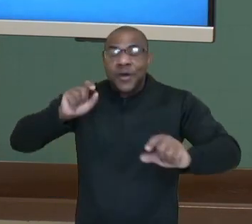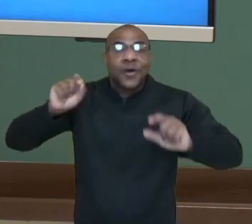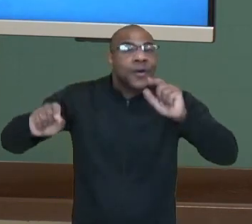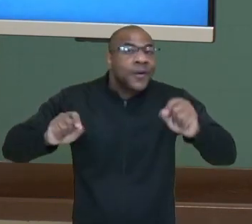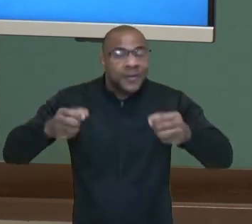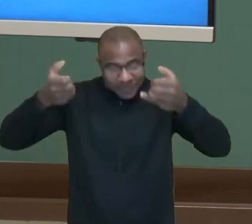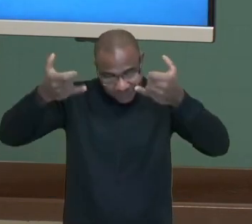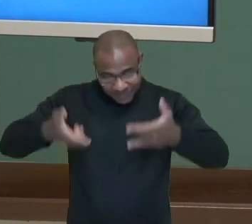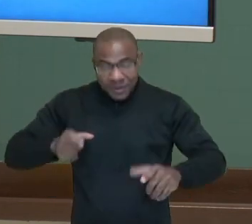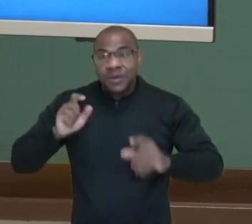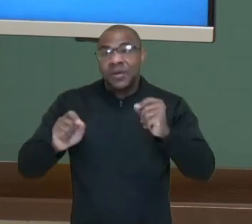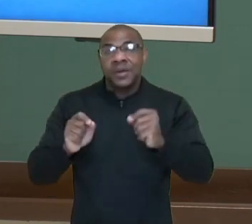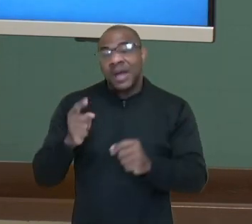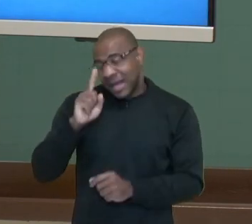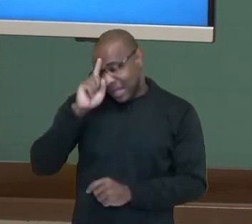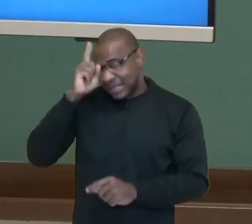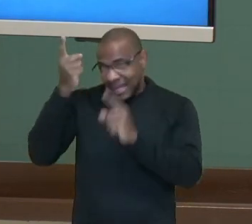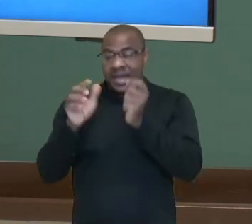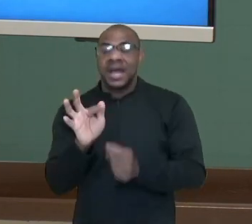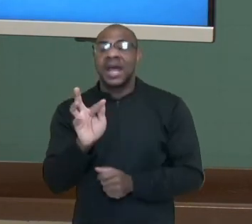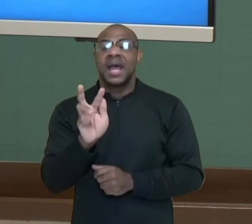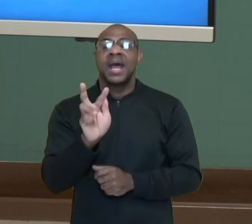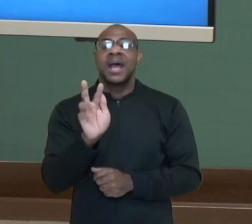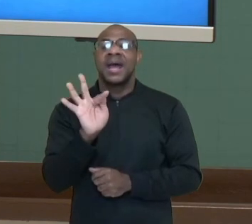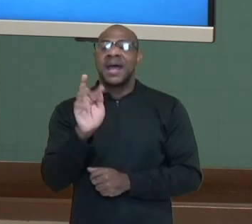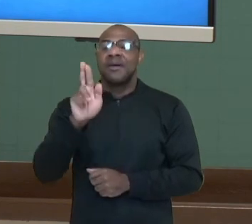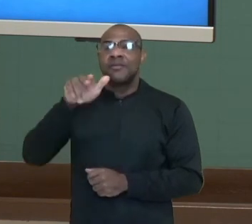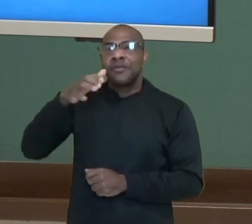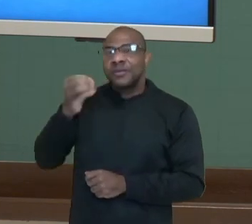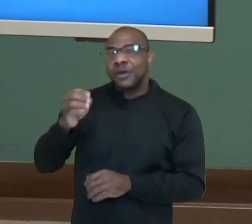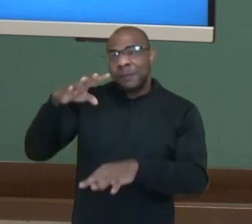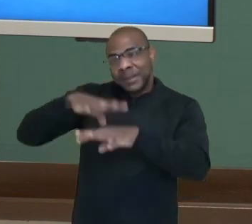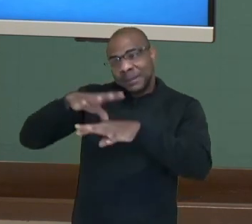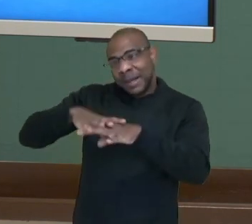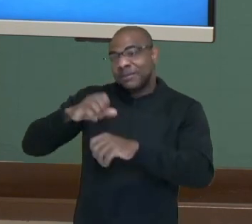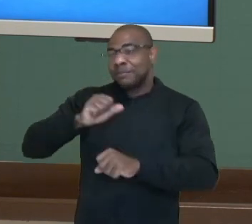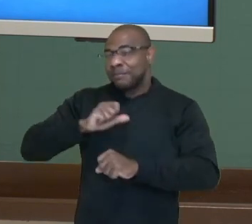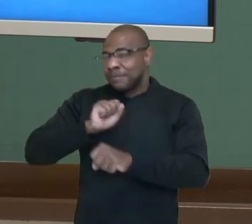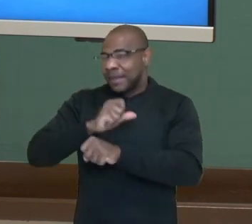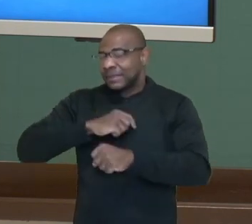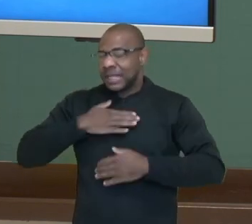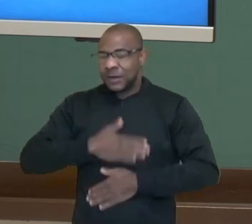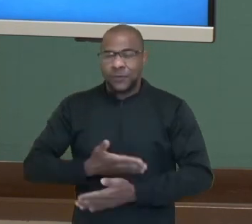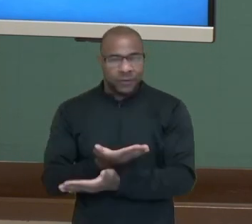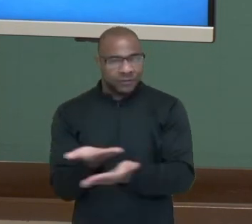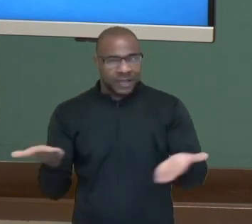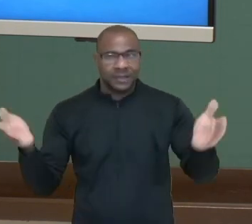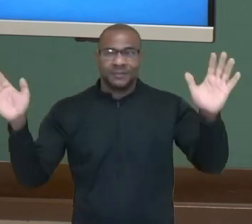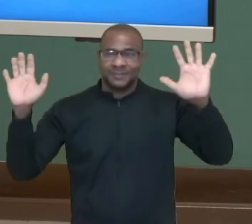um pouquinho sobre a ideia de função matemática, espero que você tenha gostado e até breve.